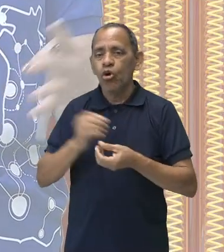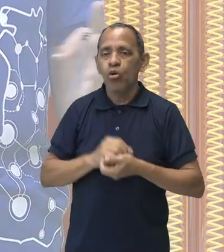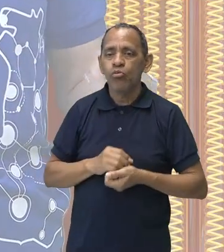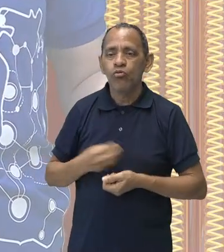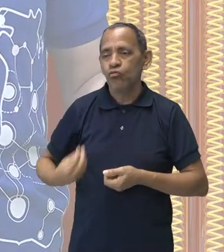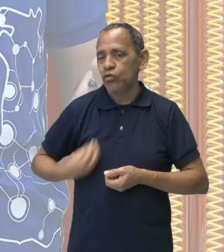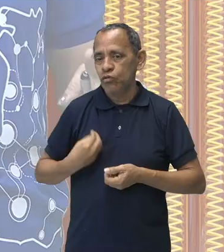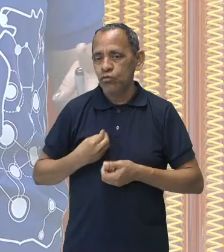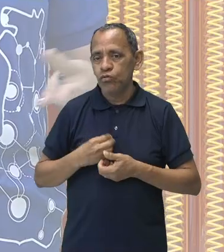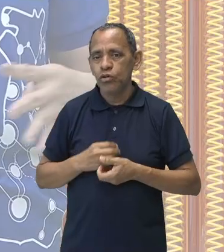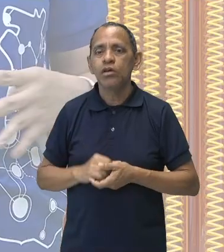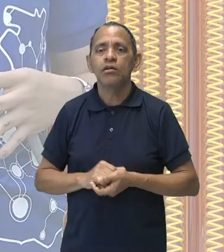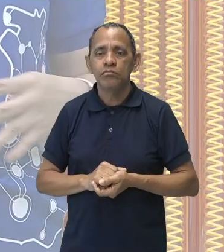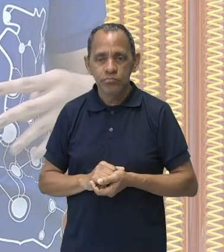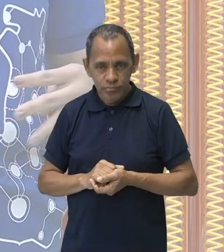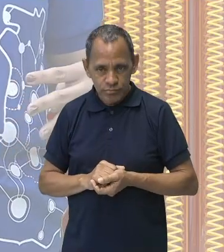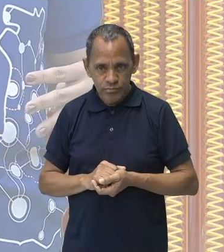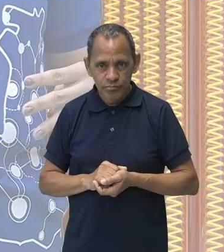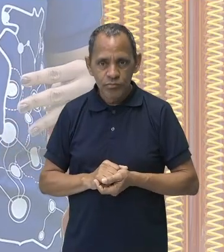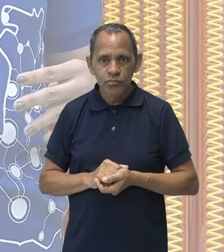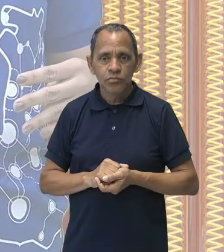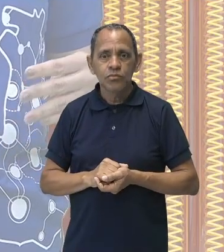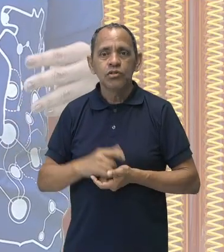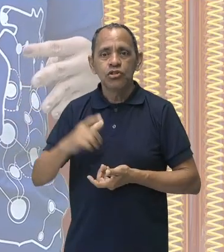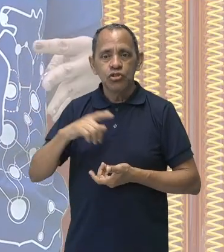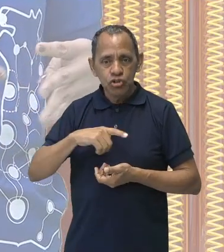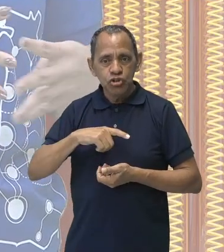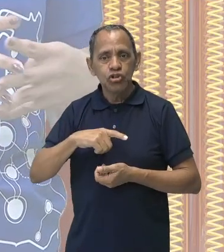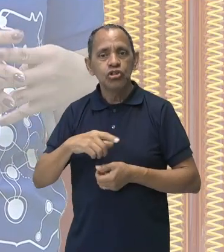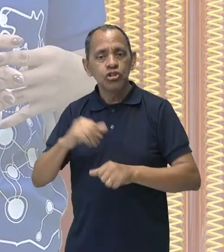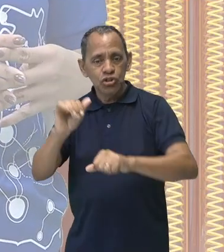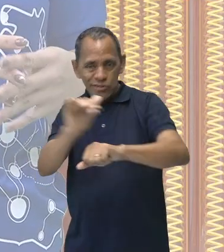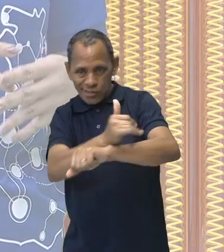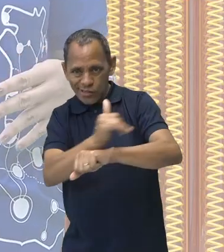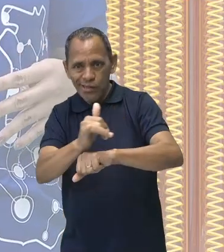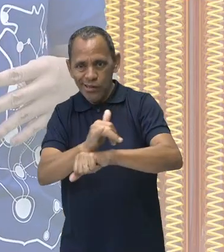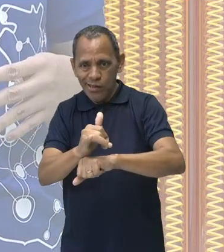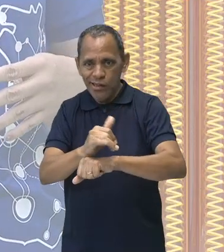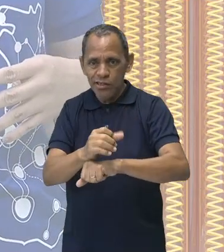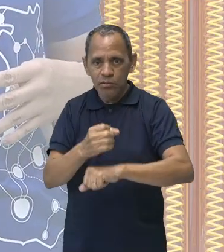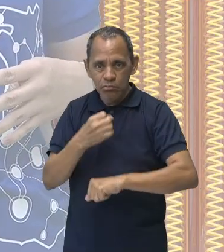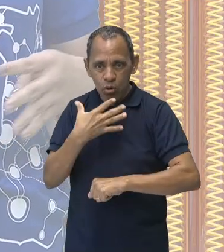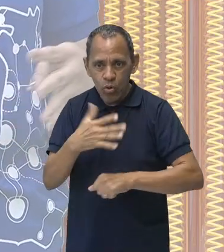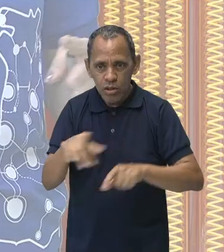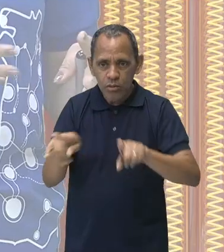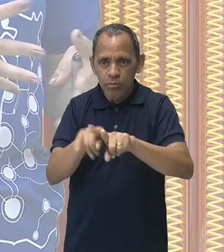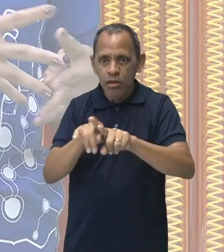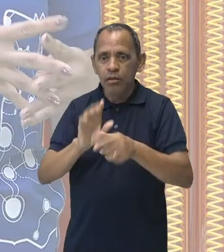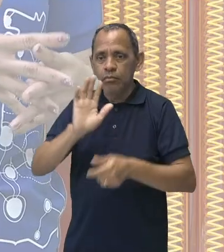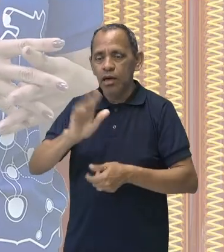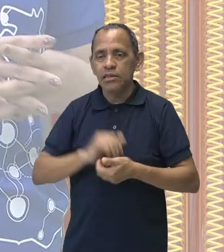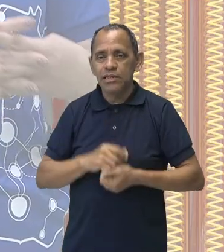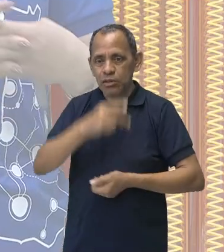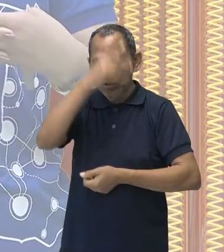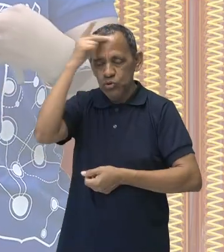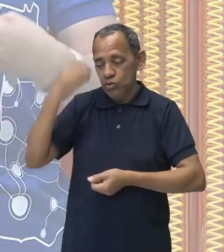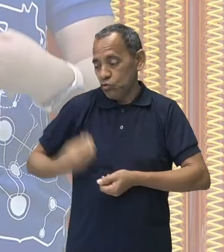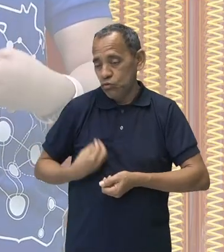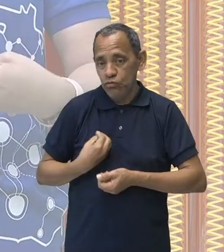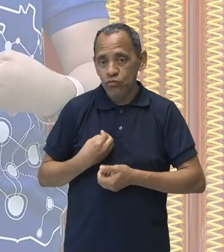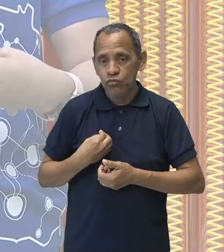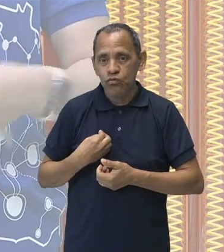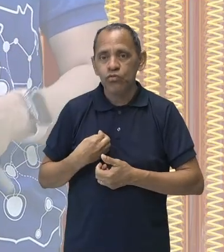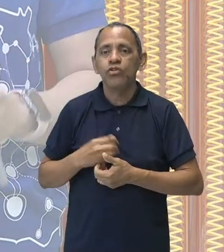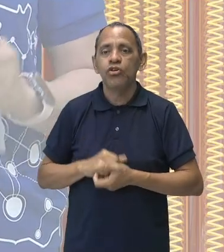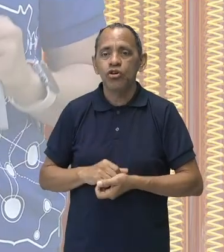dentro desse contexto, enquanto muitas pessoas estavam vivendo uma situação precária, havia também a queda na